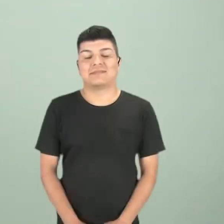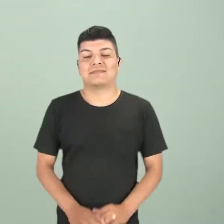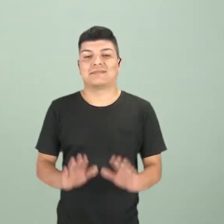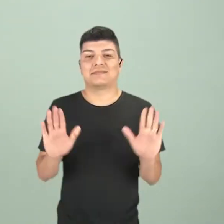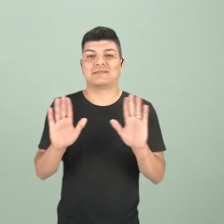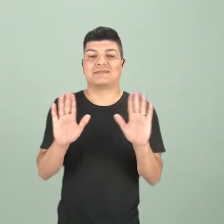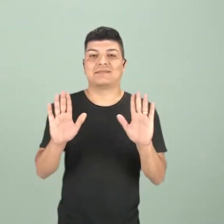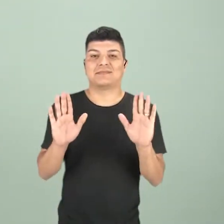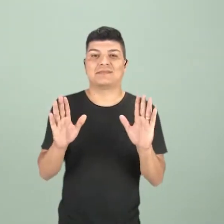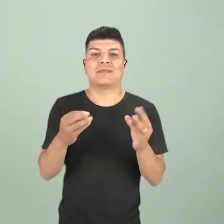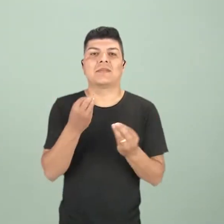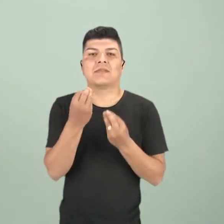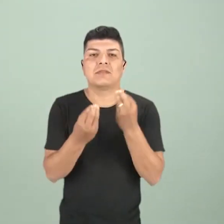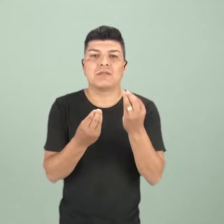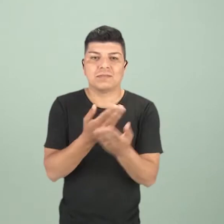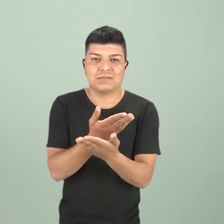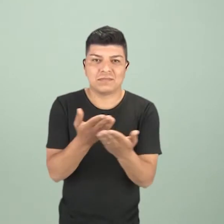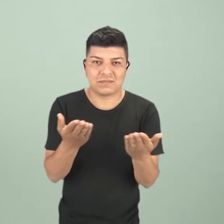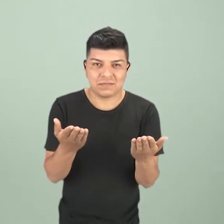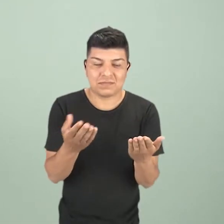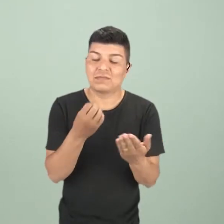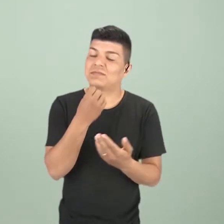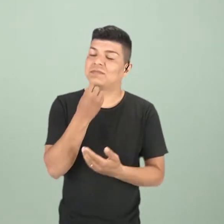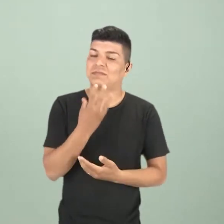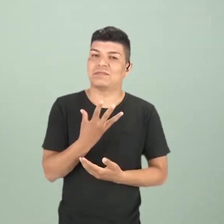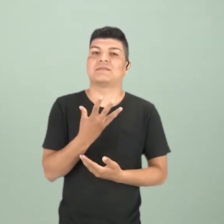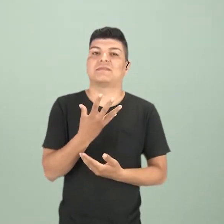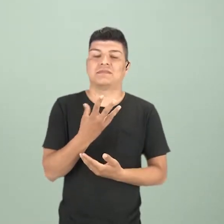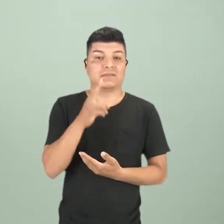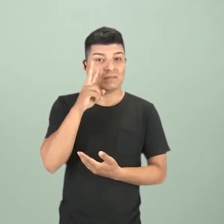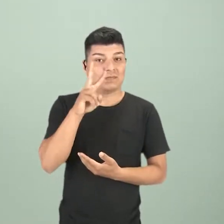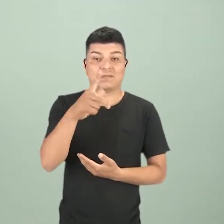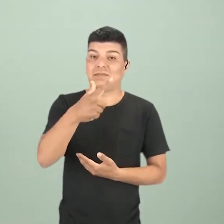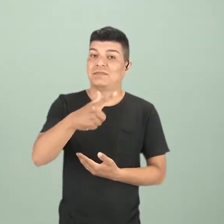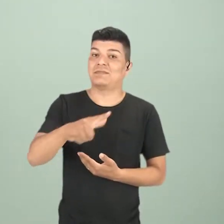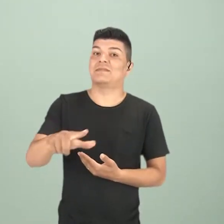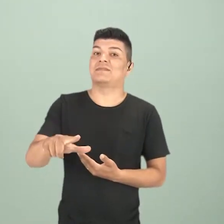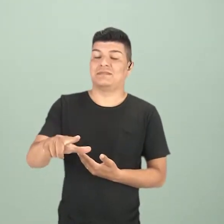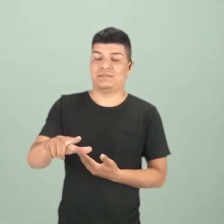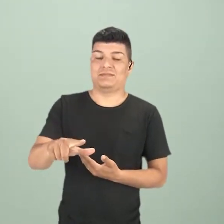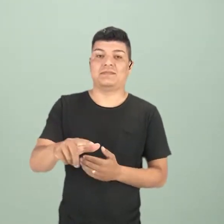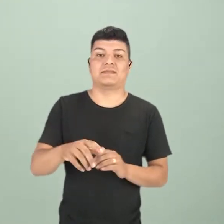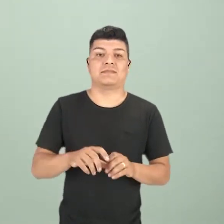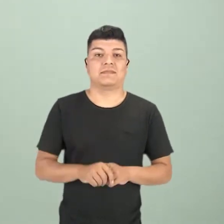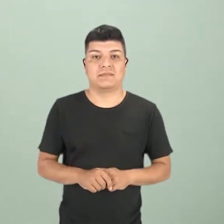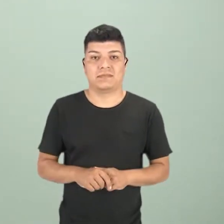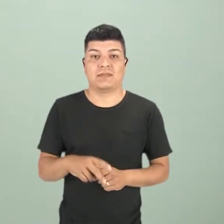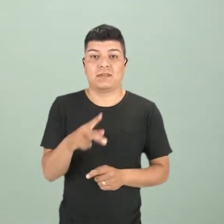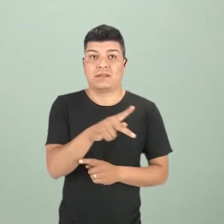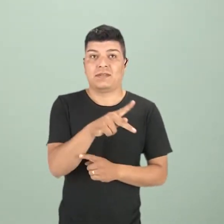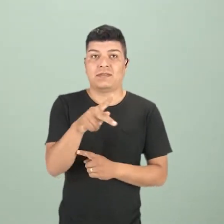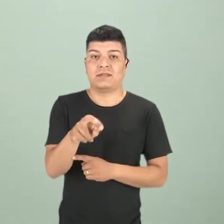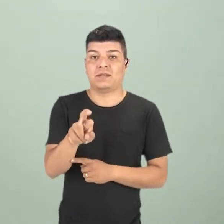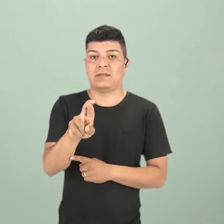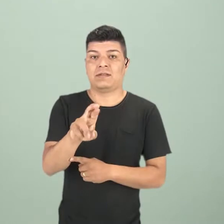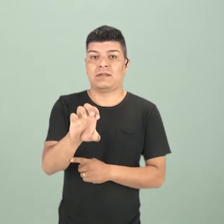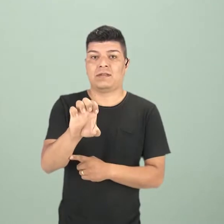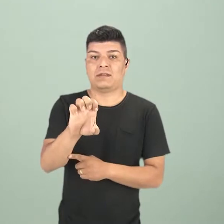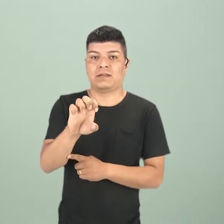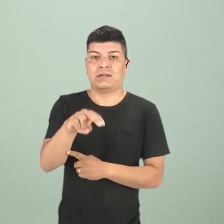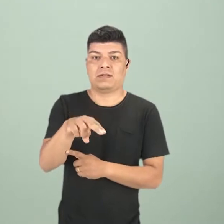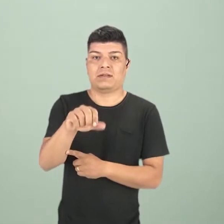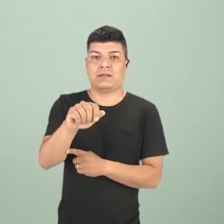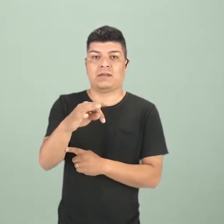Olá, como é que vocês estão? Que bom vê-los novamente. Então, eu sou a professora Renata, professora de